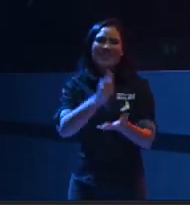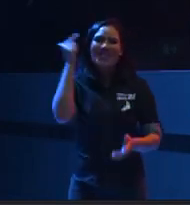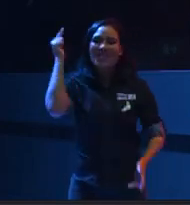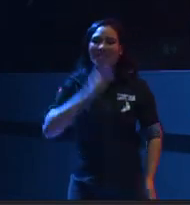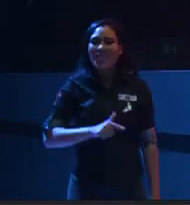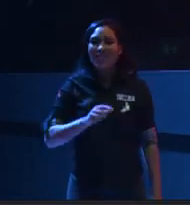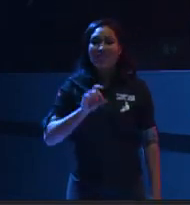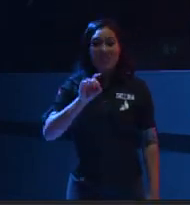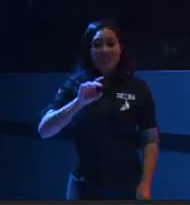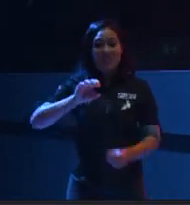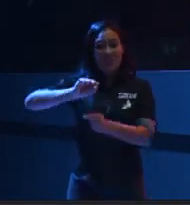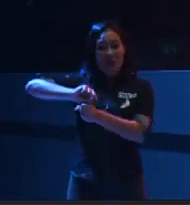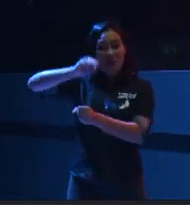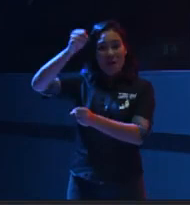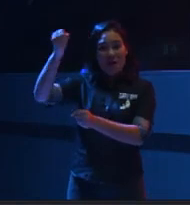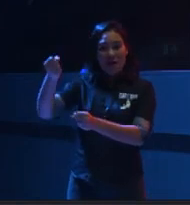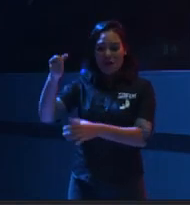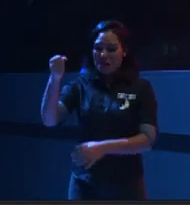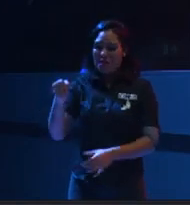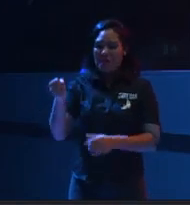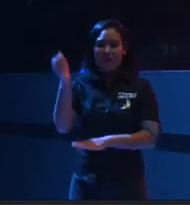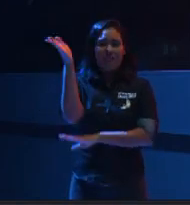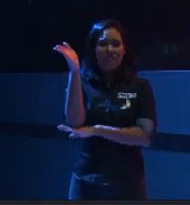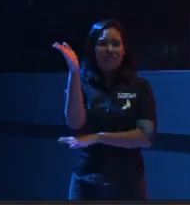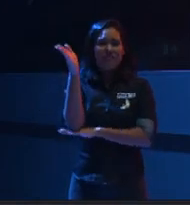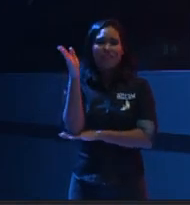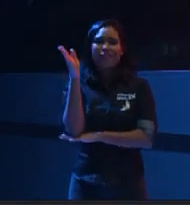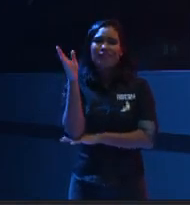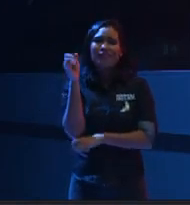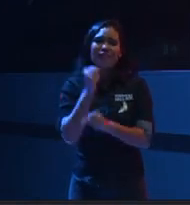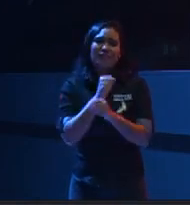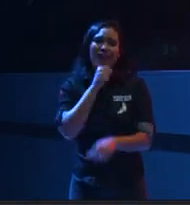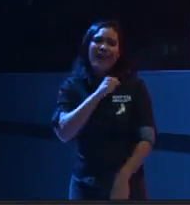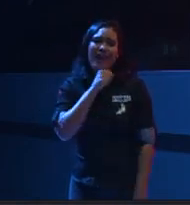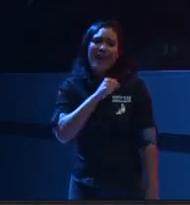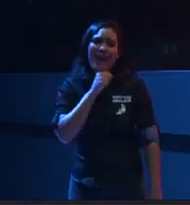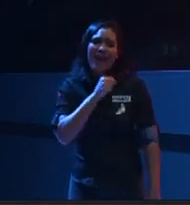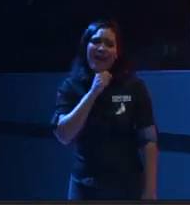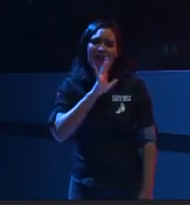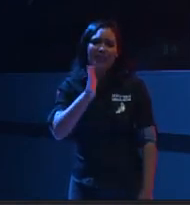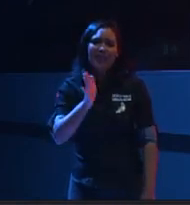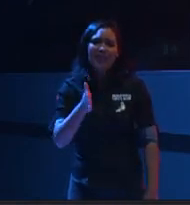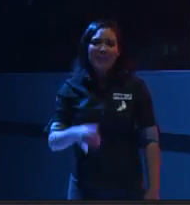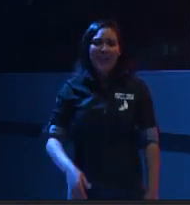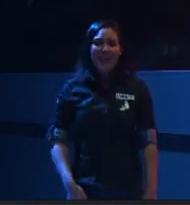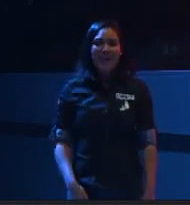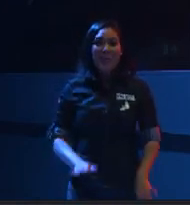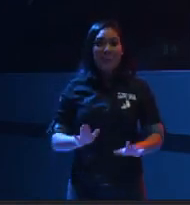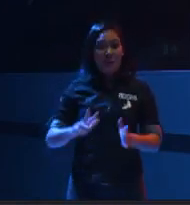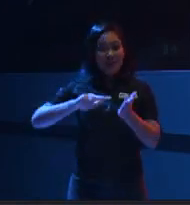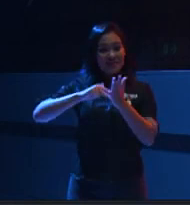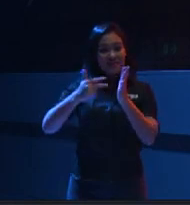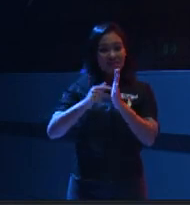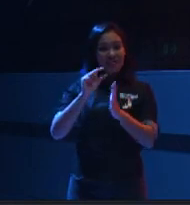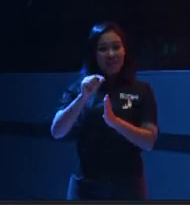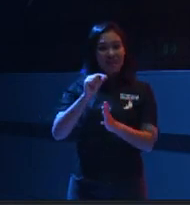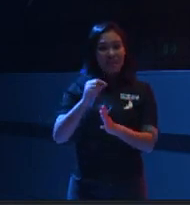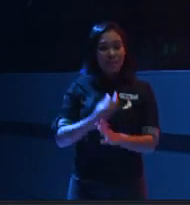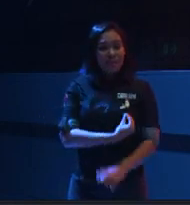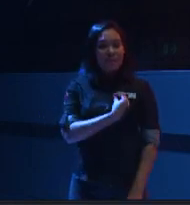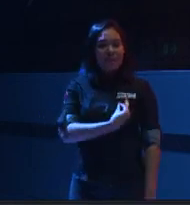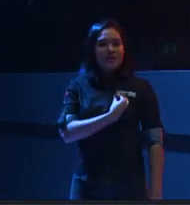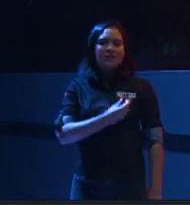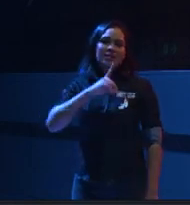pedaço de pau um pedaço de madeira velha simbolizava a presença do Deus vivo do Poder